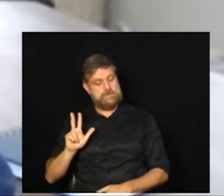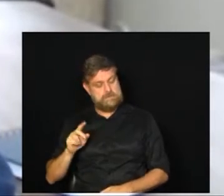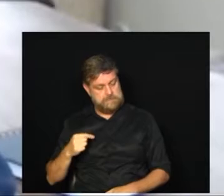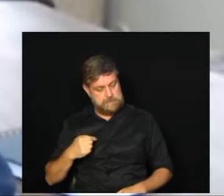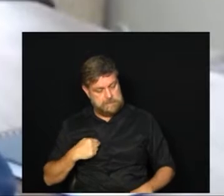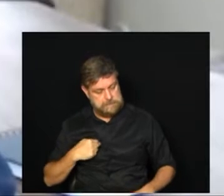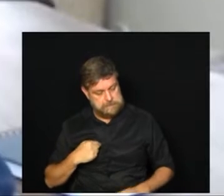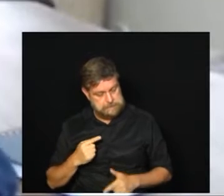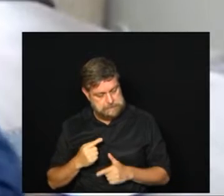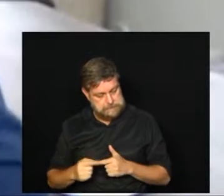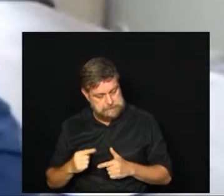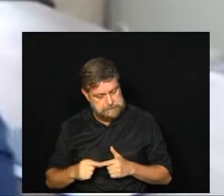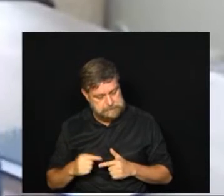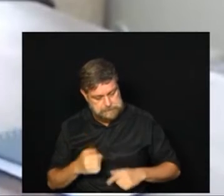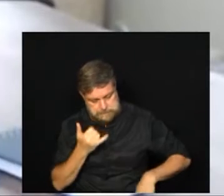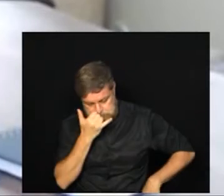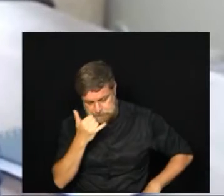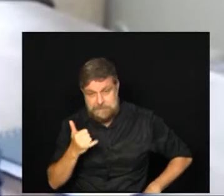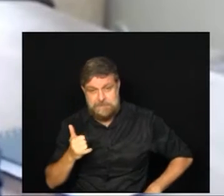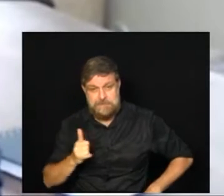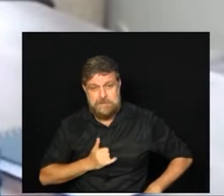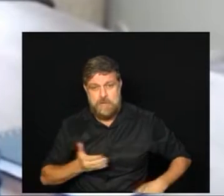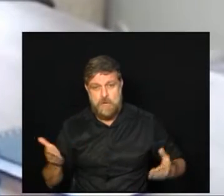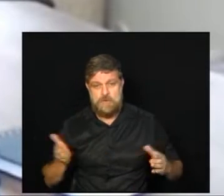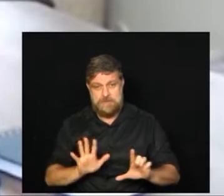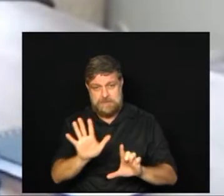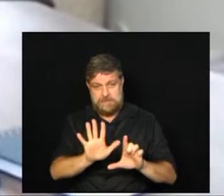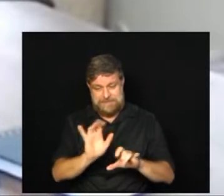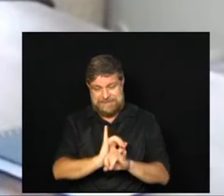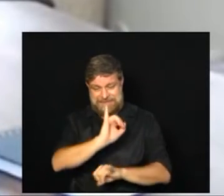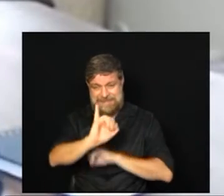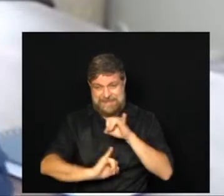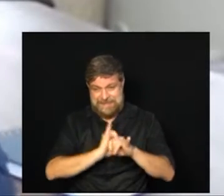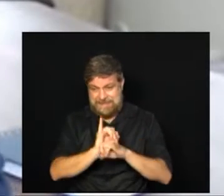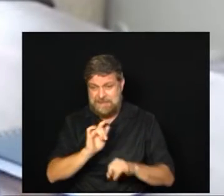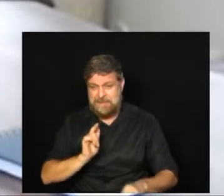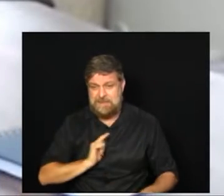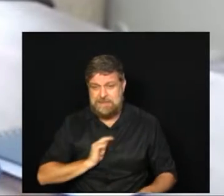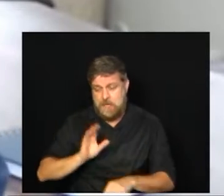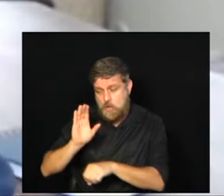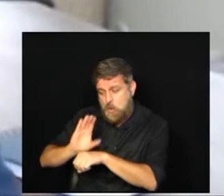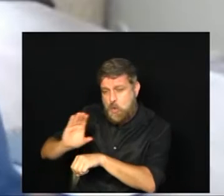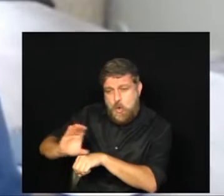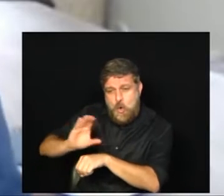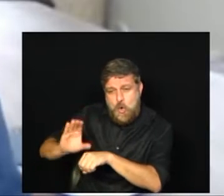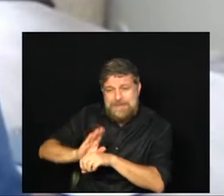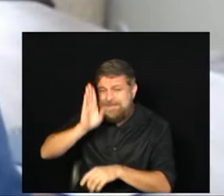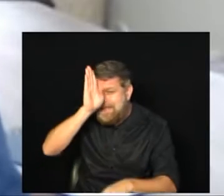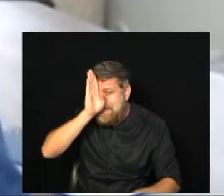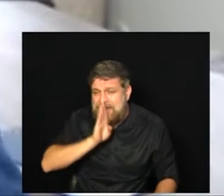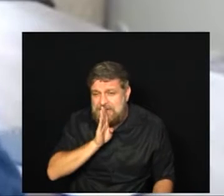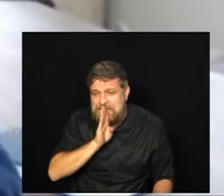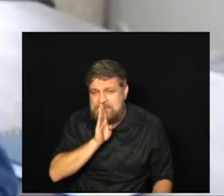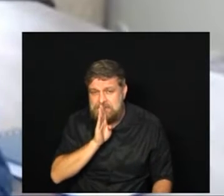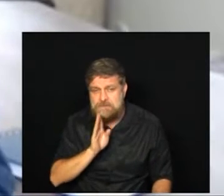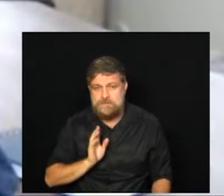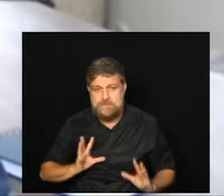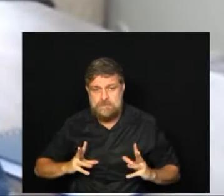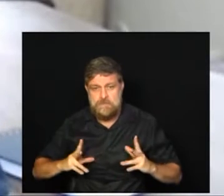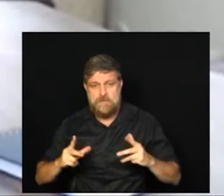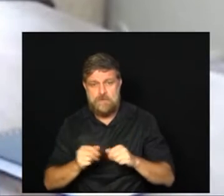Mas tem milhões de plataformas hoje que disponibilizaram bons cursos com acesso gratuito. Todos os